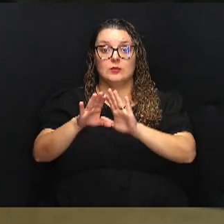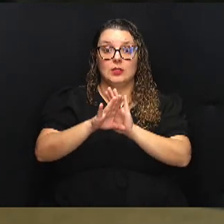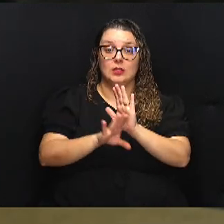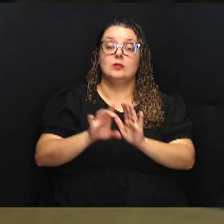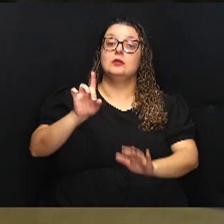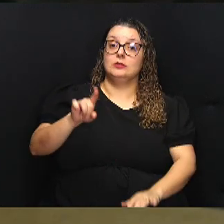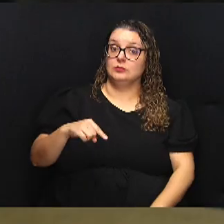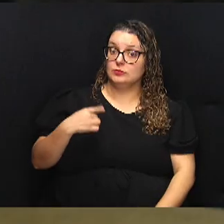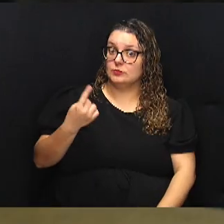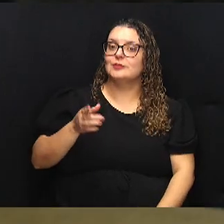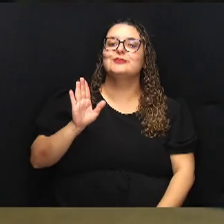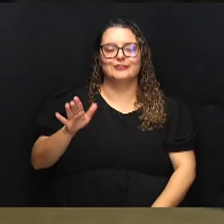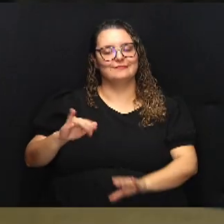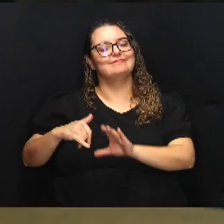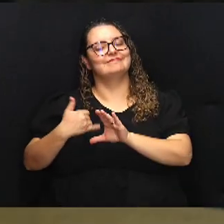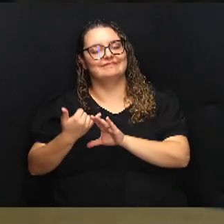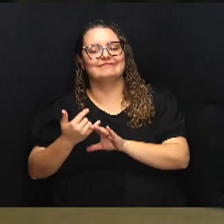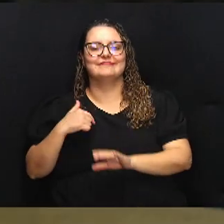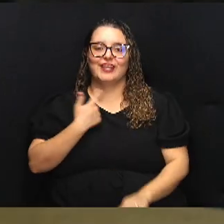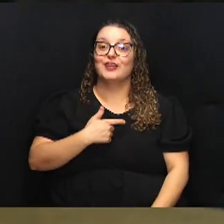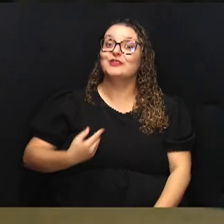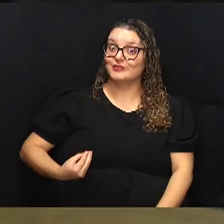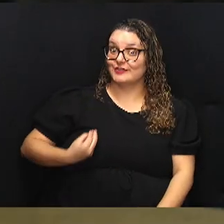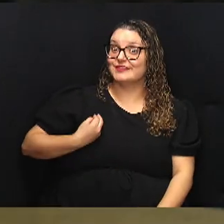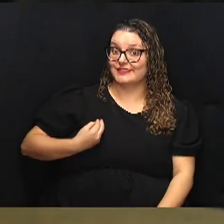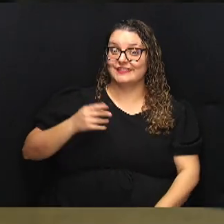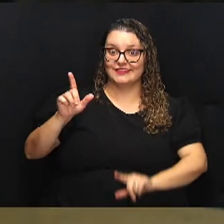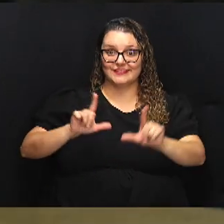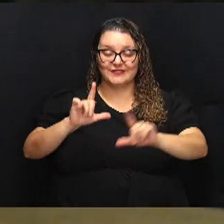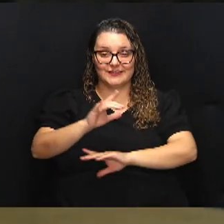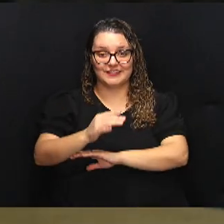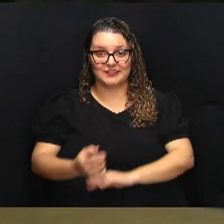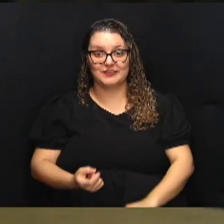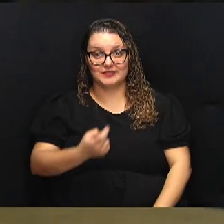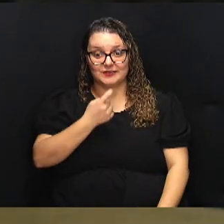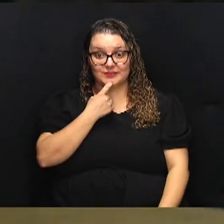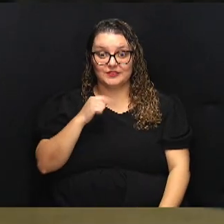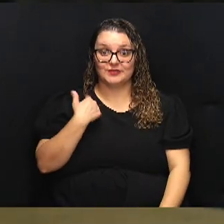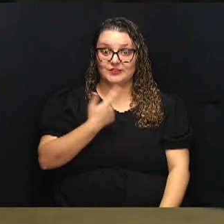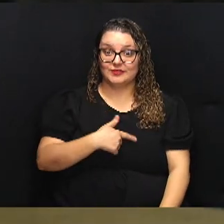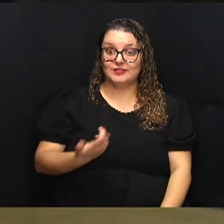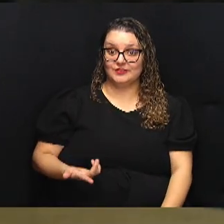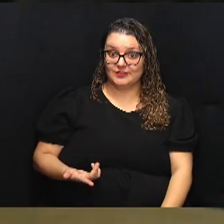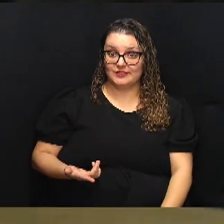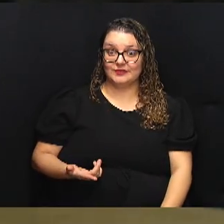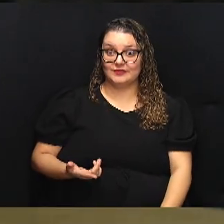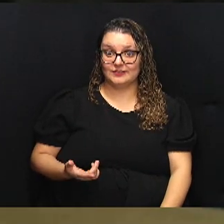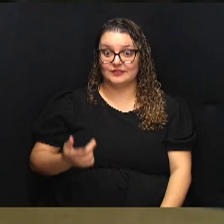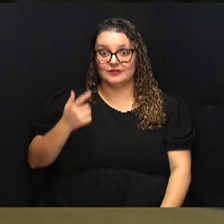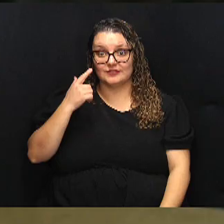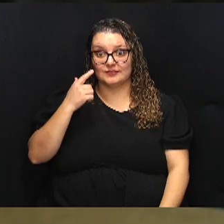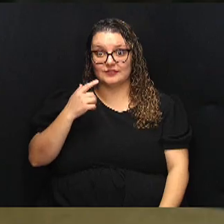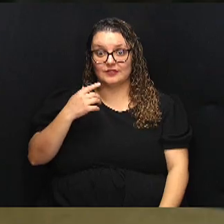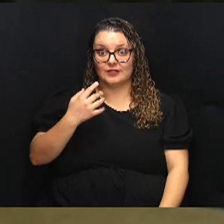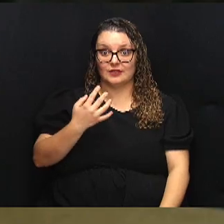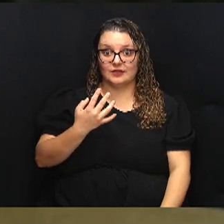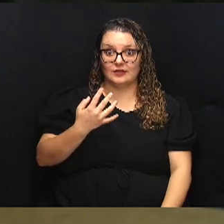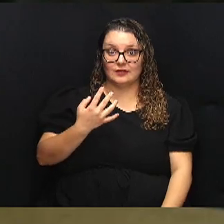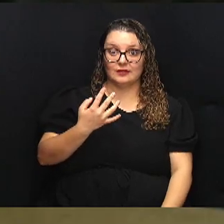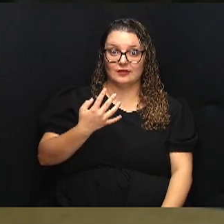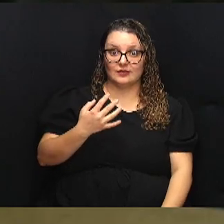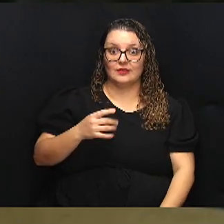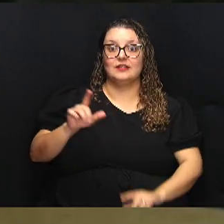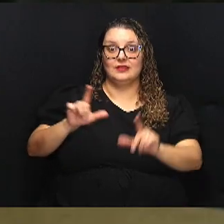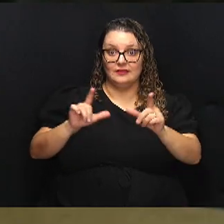depois, porque já está no YouTube, a gente está ao vivo, né, na TV Câmara Campinas, estamos na Claro, 4 Claro, TV